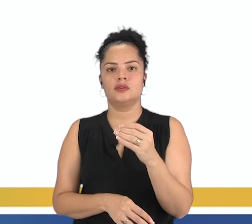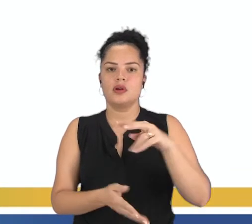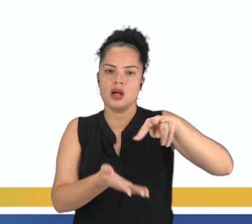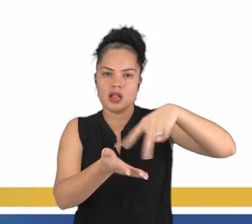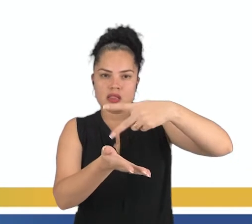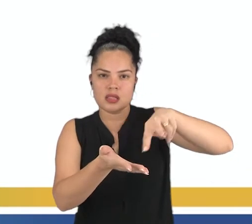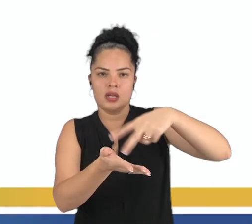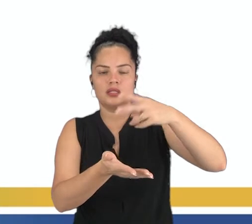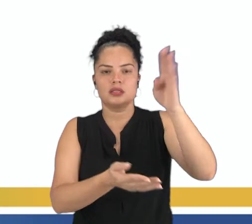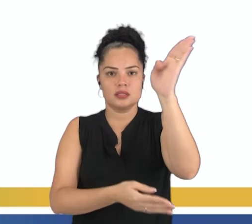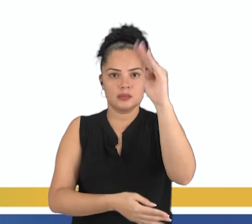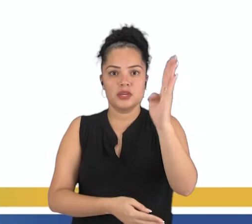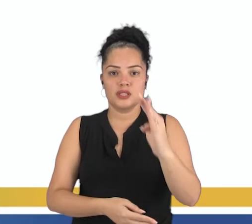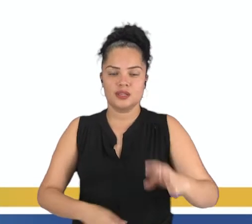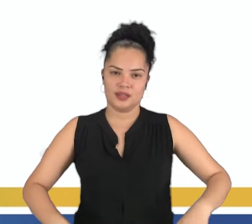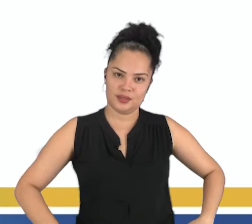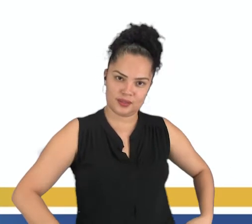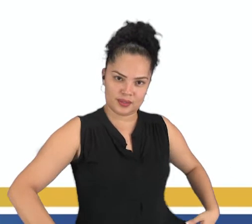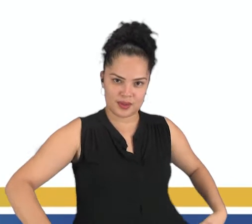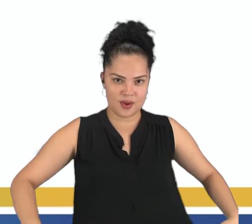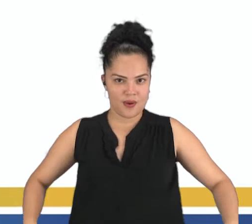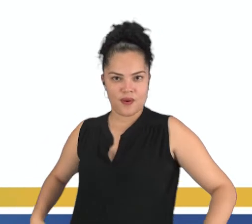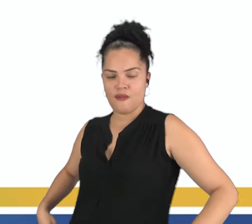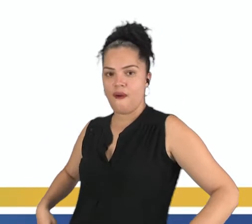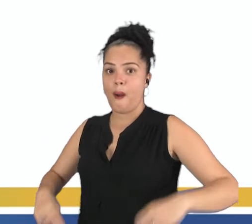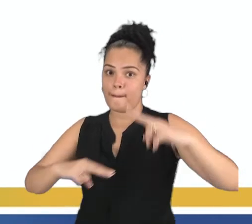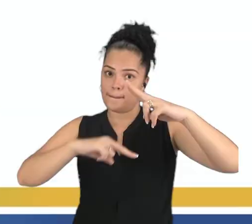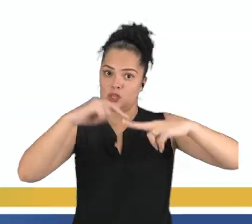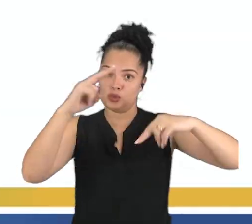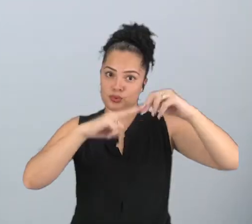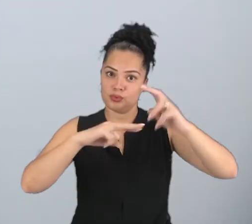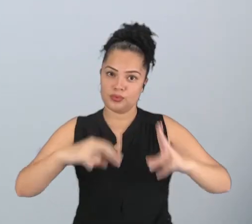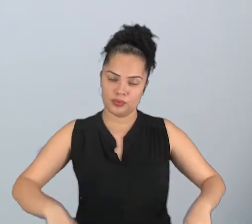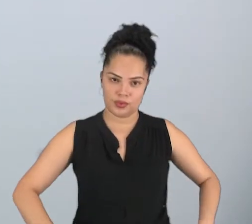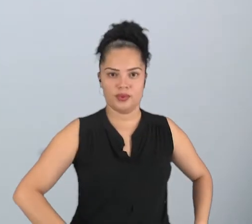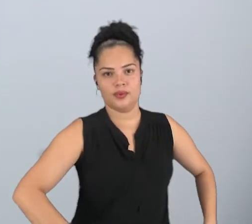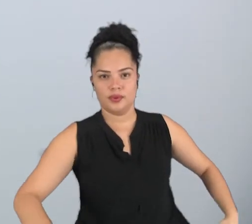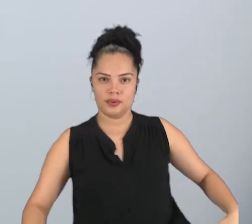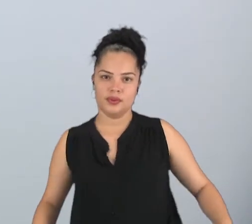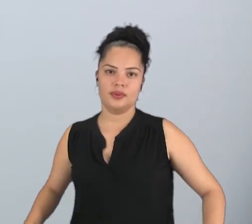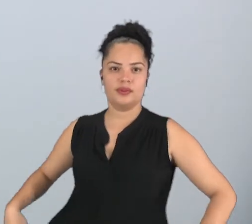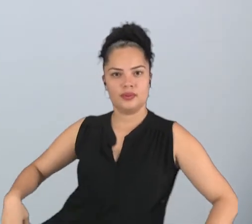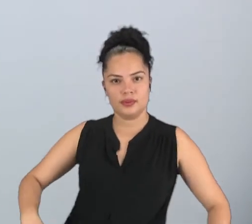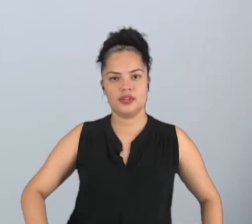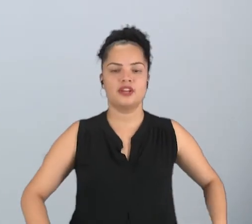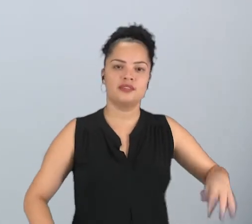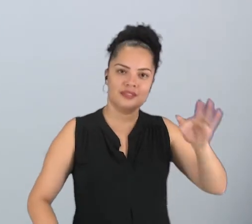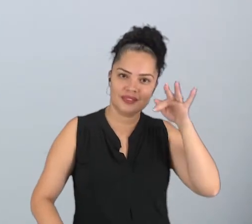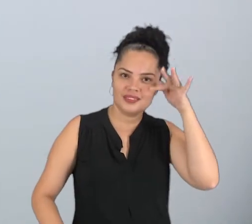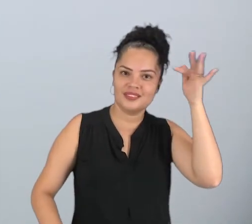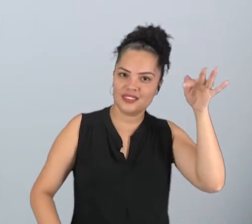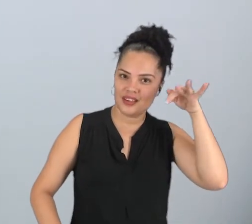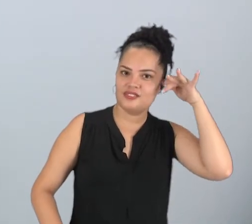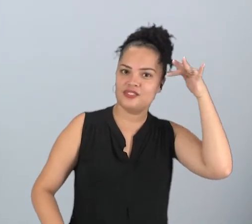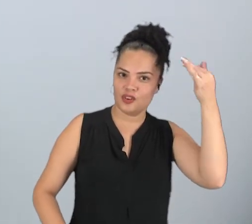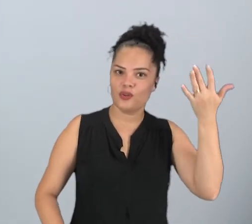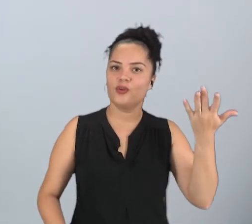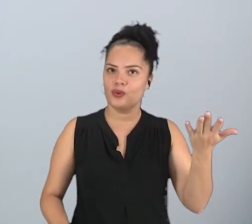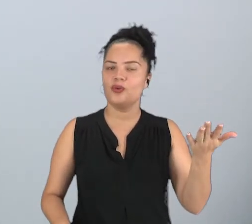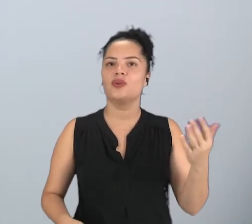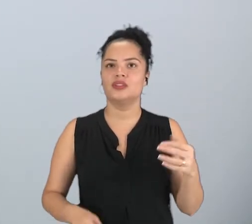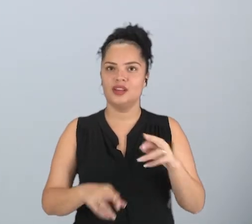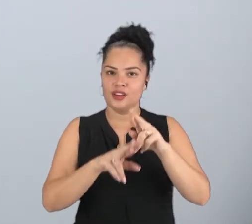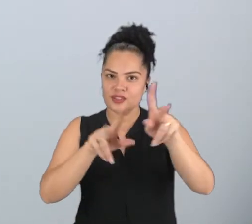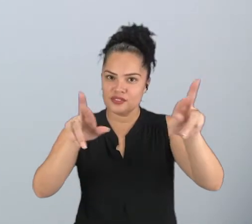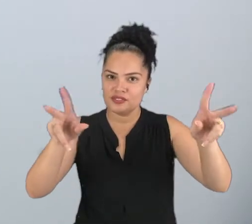entre o maracatu, o carimbó, a quadrilha, o frevo. Cada uma delas tem uma história, né? Cada uma delas tem toda